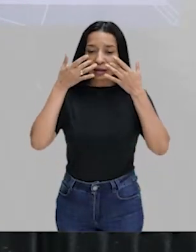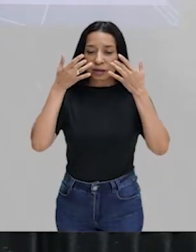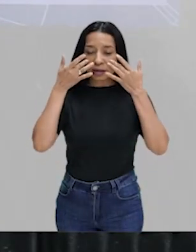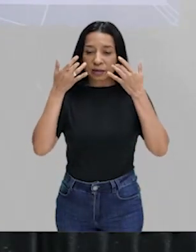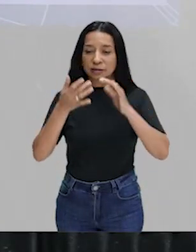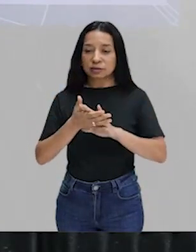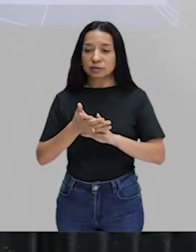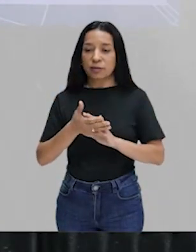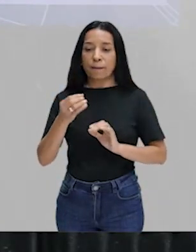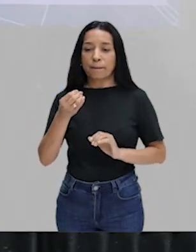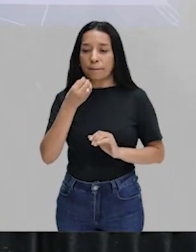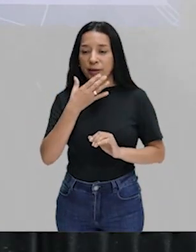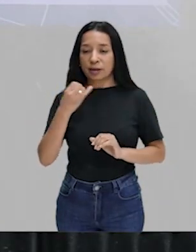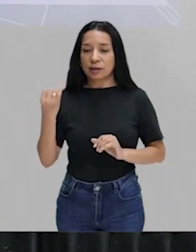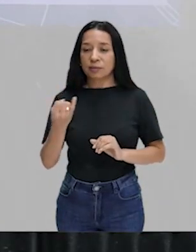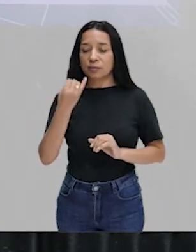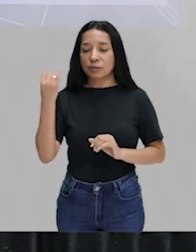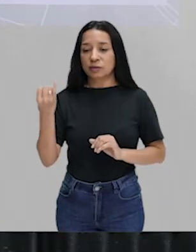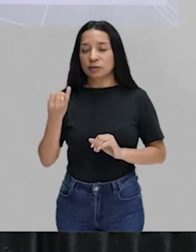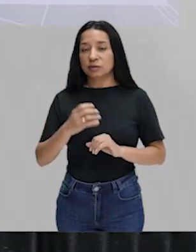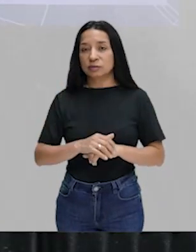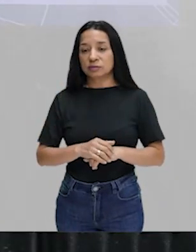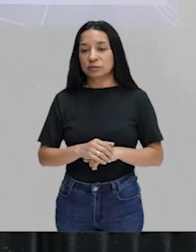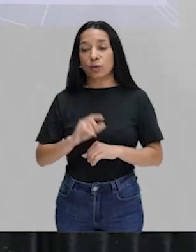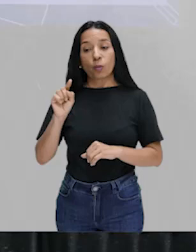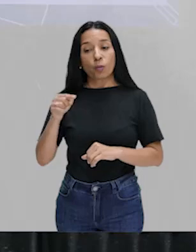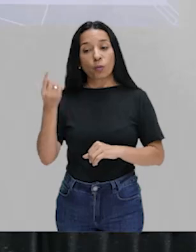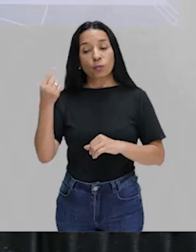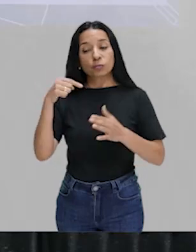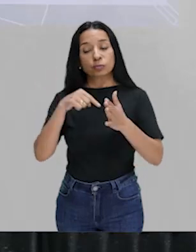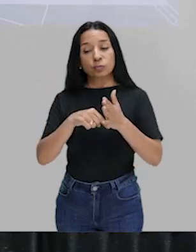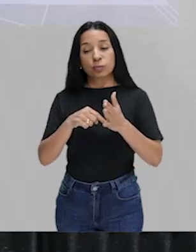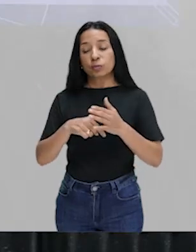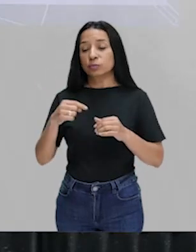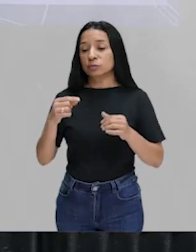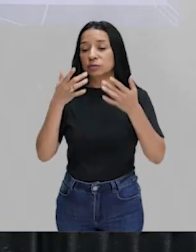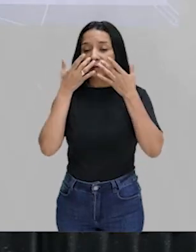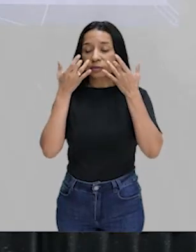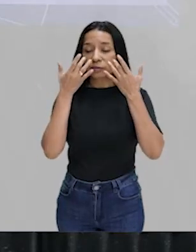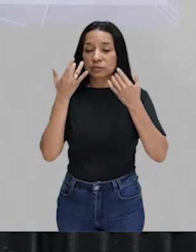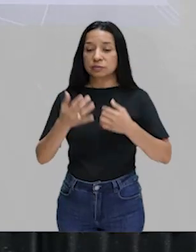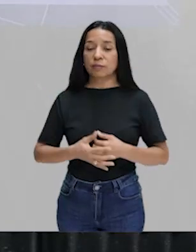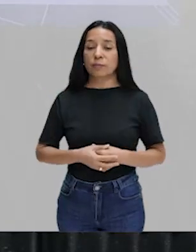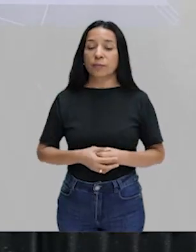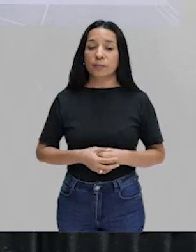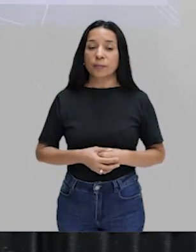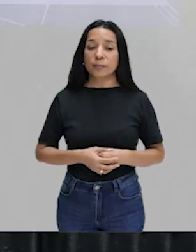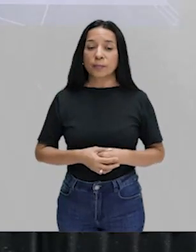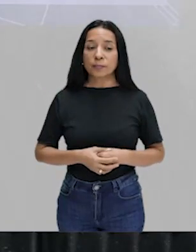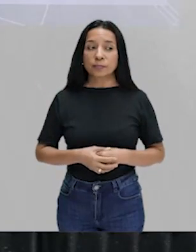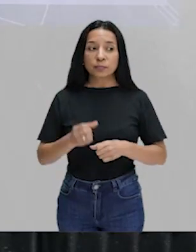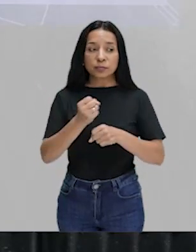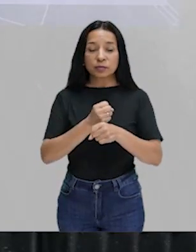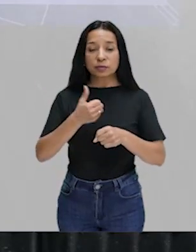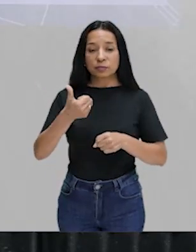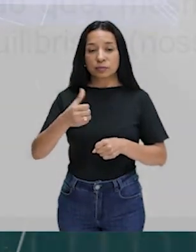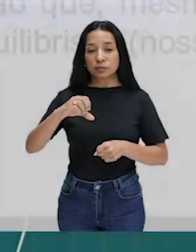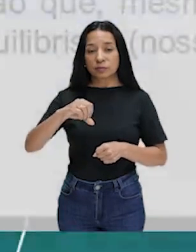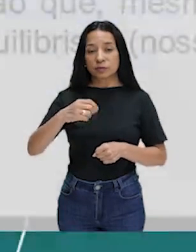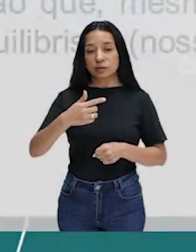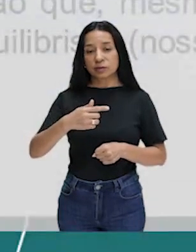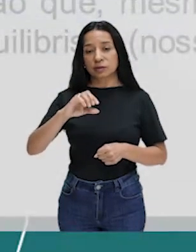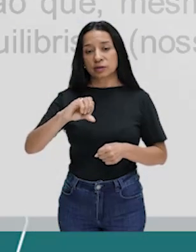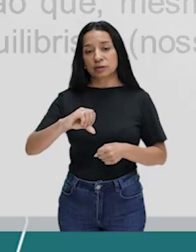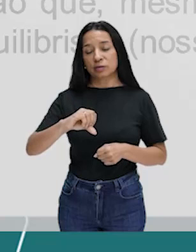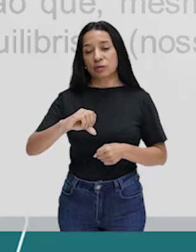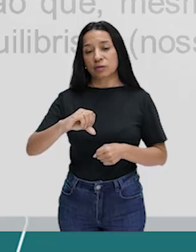interessante. A música casando aí com outros pontos da arte. Olha o que acontece aqui. Ó. Em 1979,